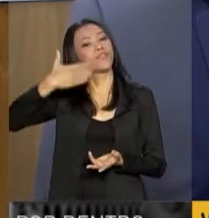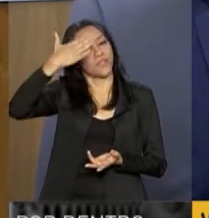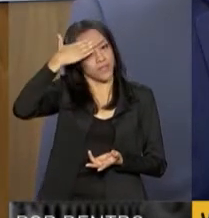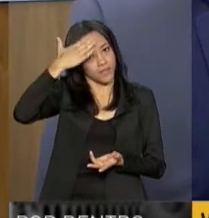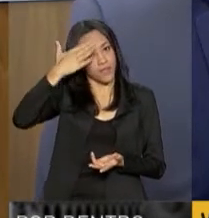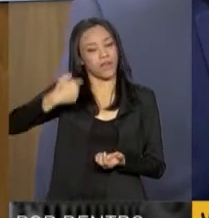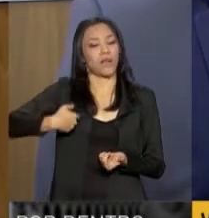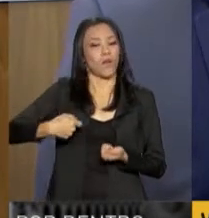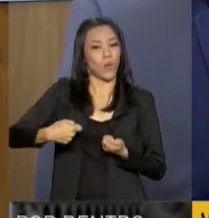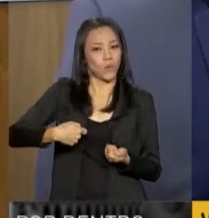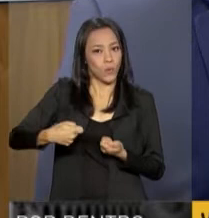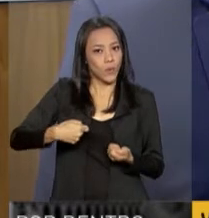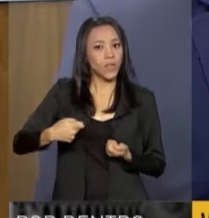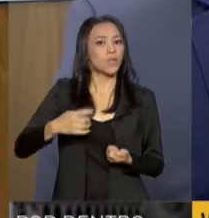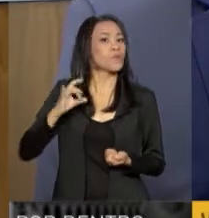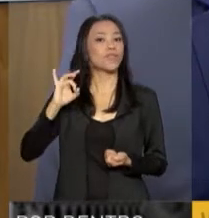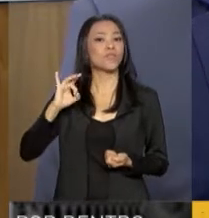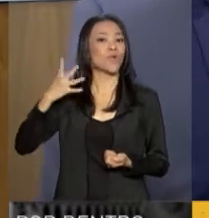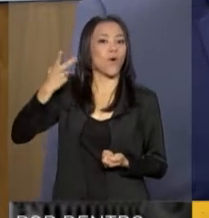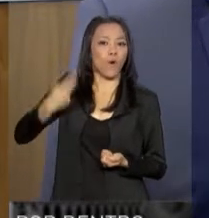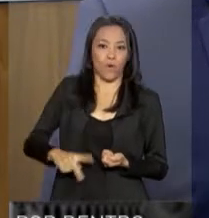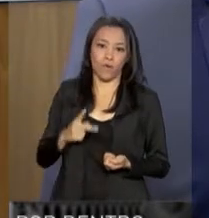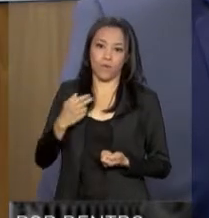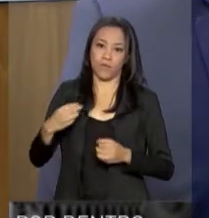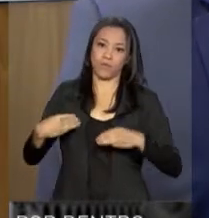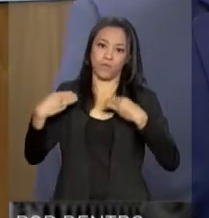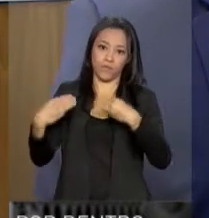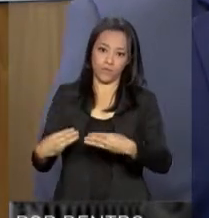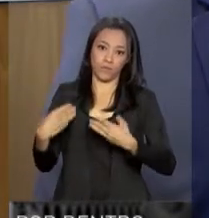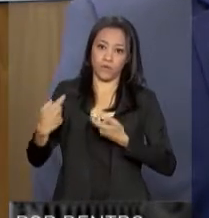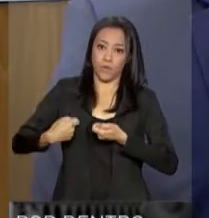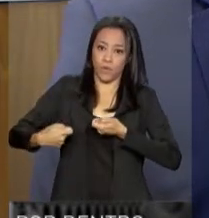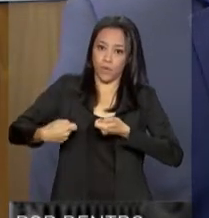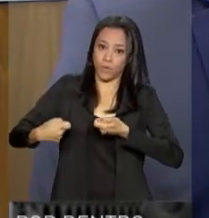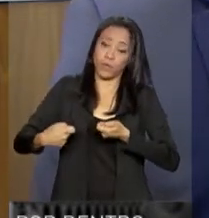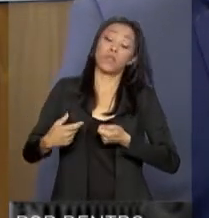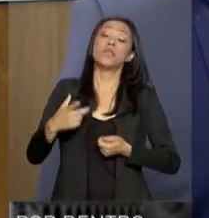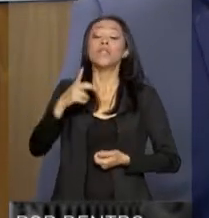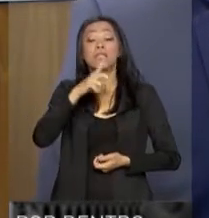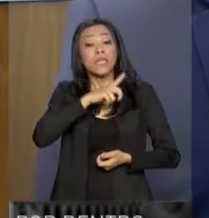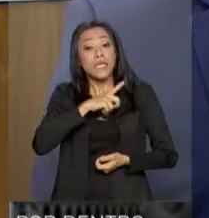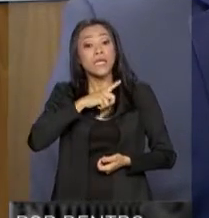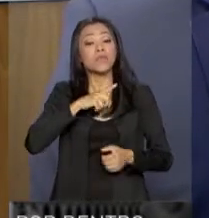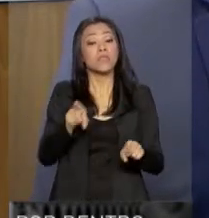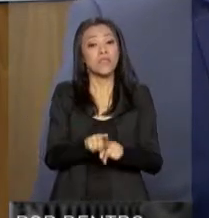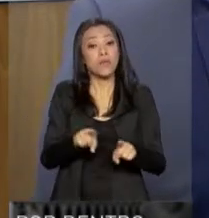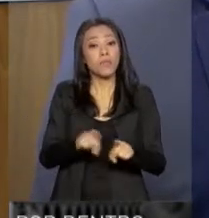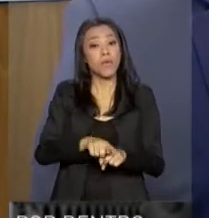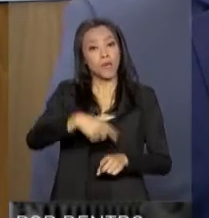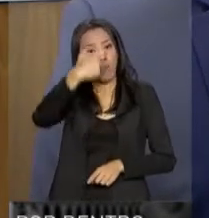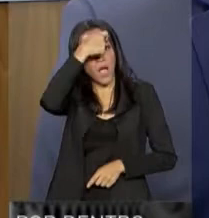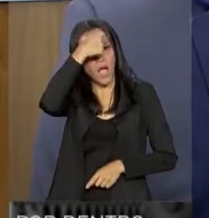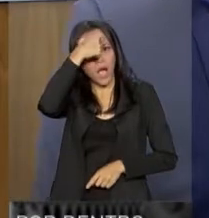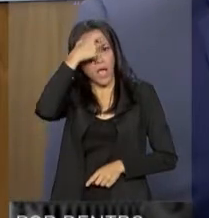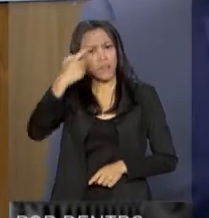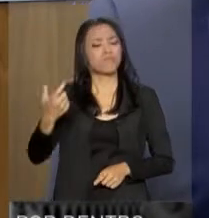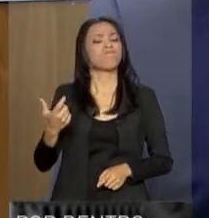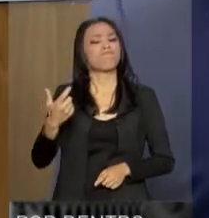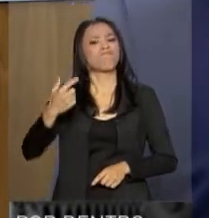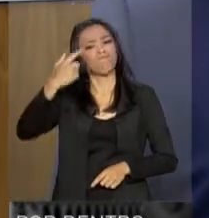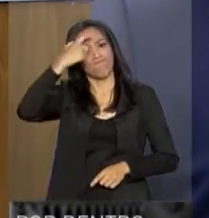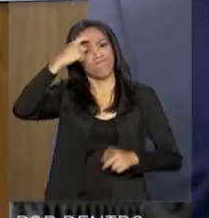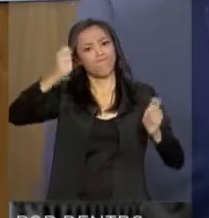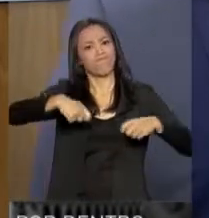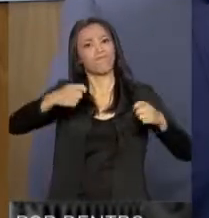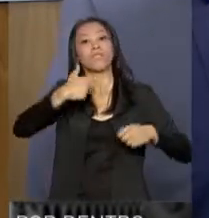somente na mão dos órgãos de controle nós temos a competência primária de controle é do gestor público